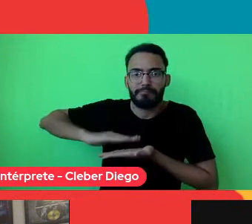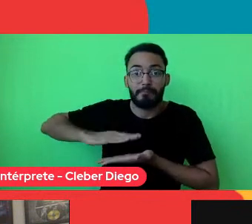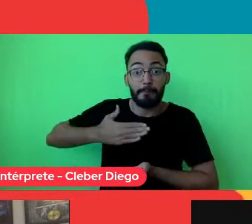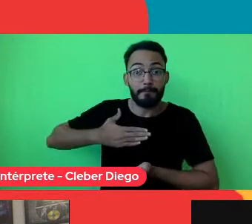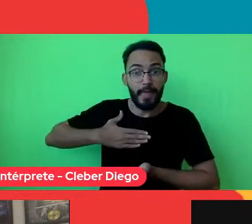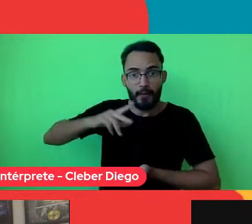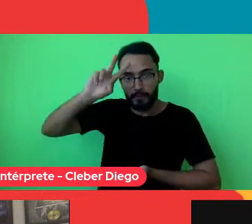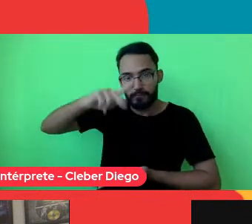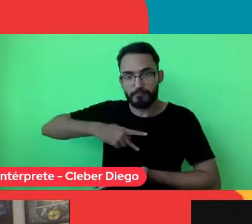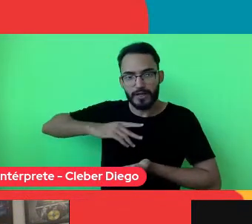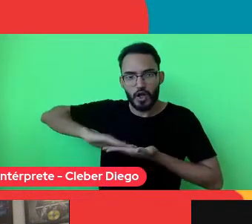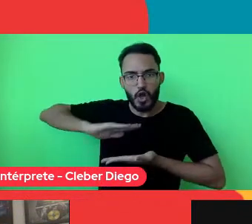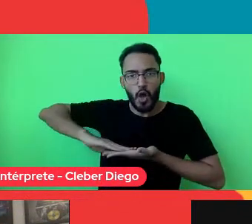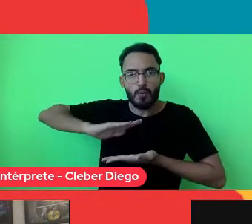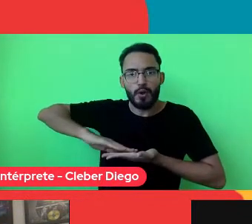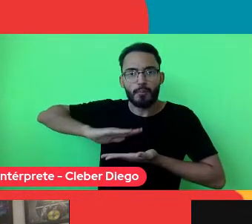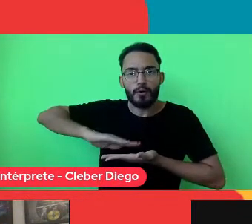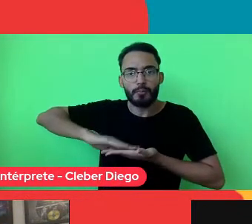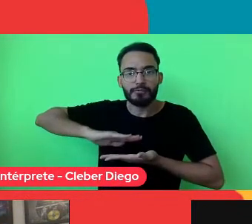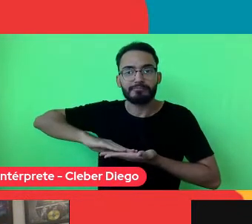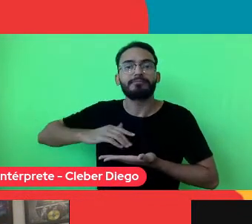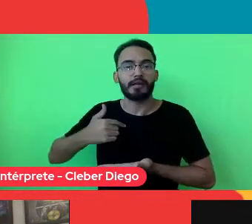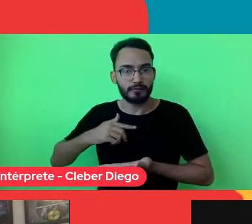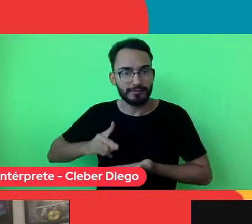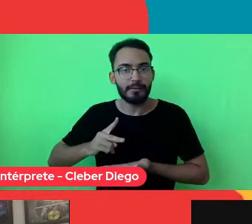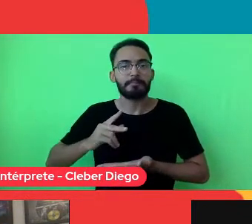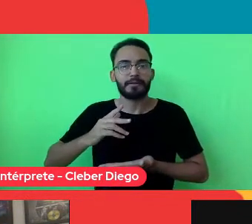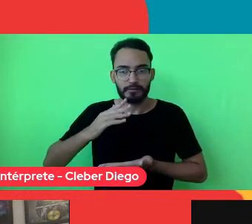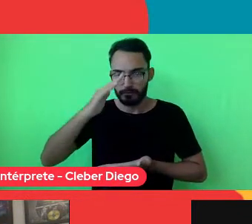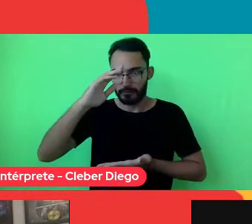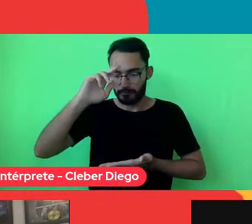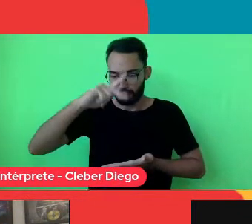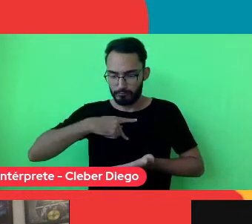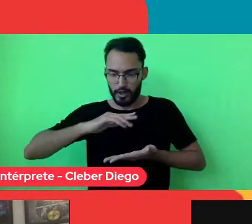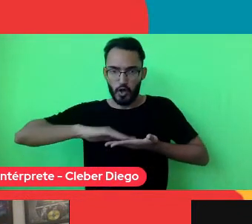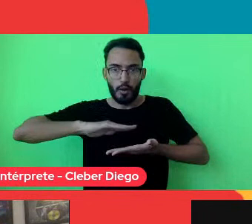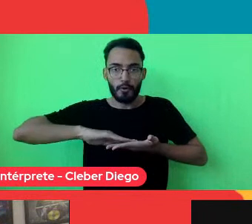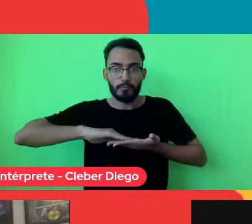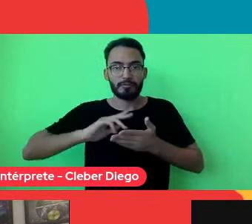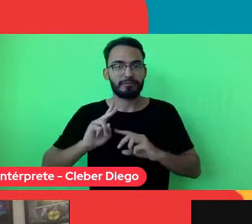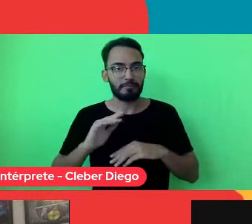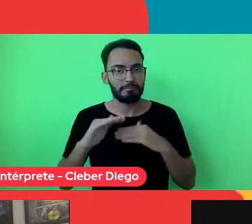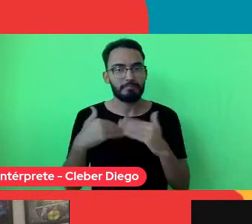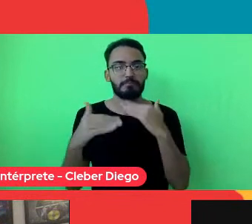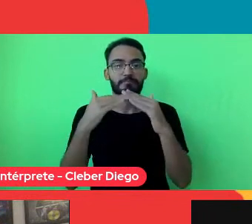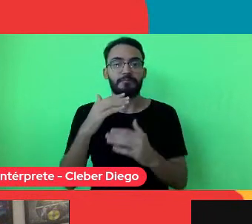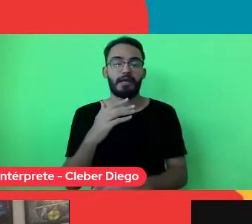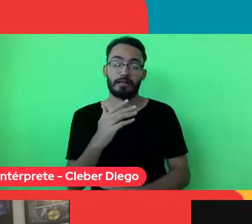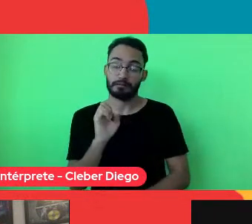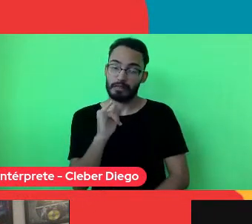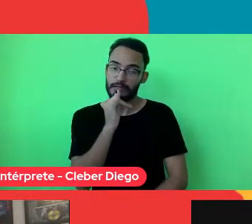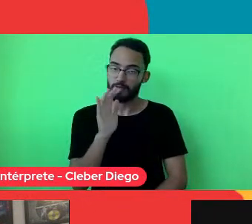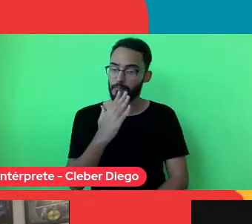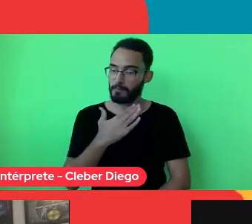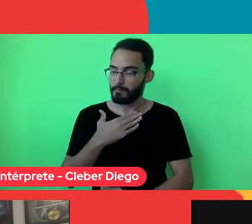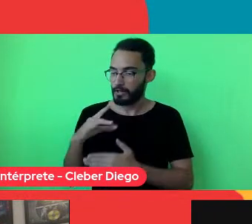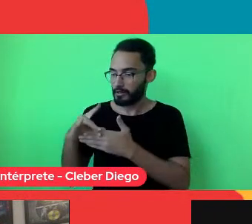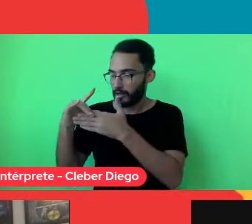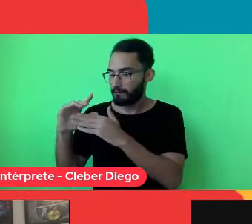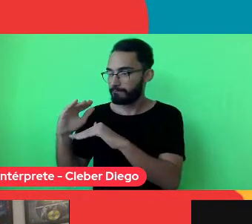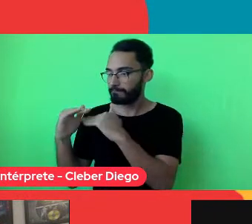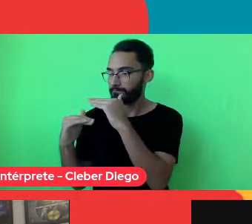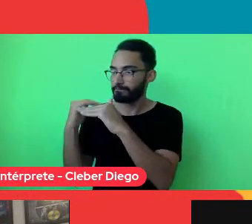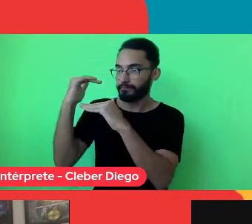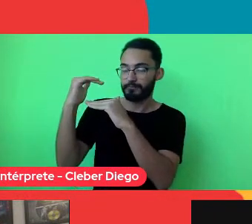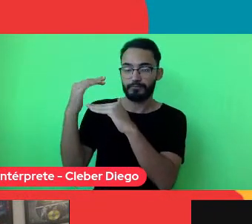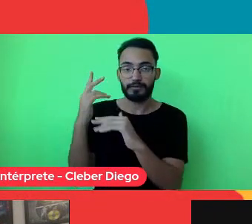eu me cobro cada vez mais. E quando você vai dar um próximo passo de carreira, você se compromete mais. E